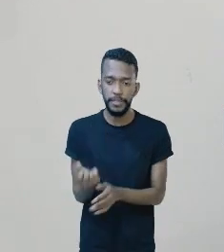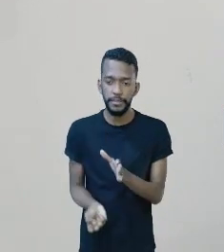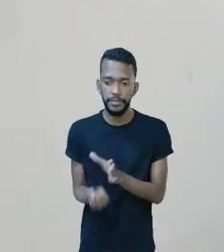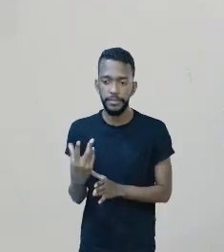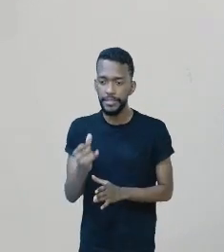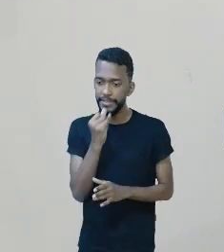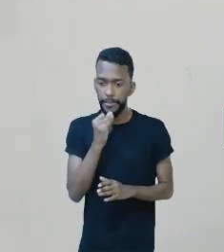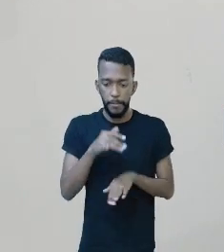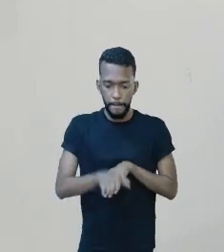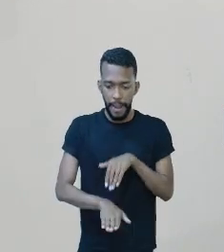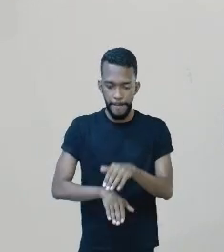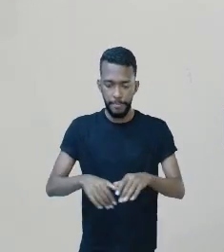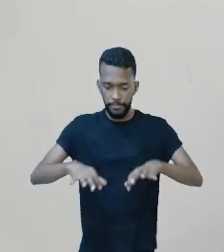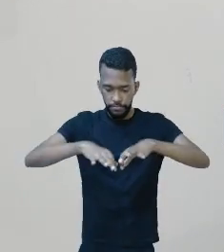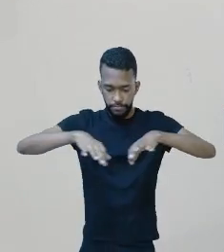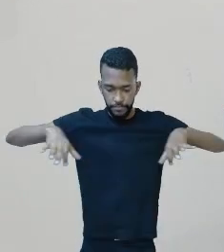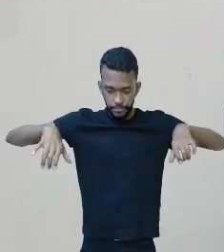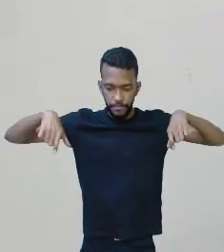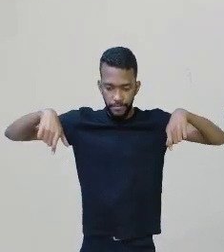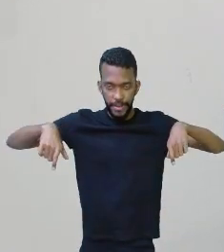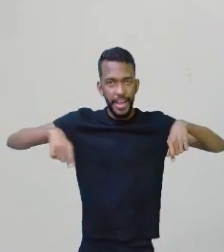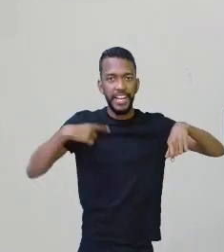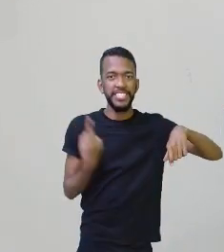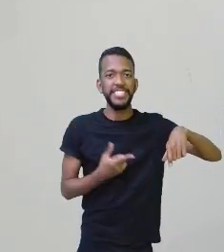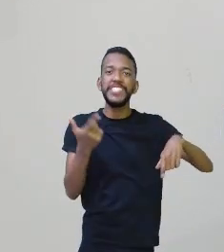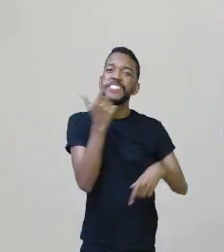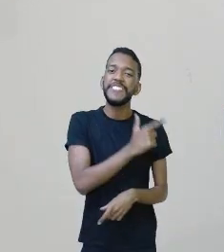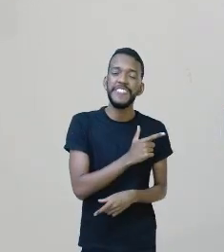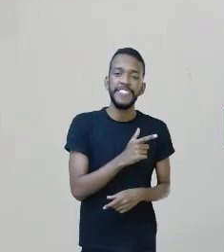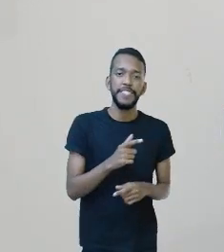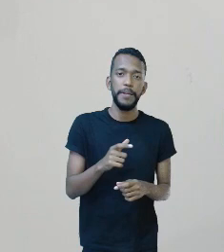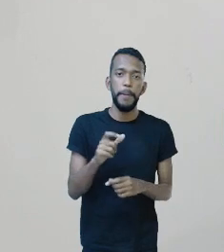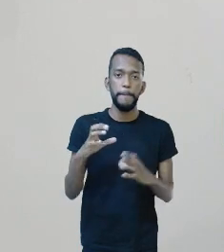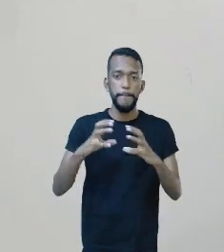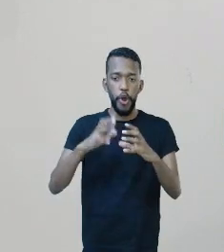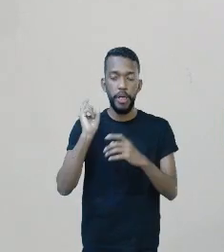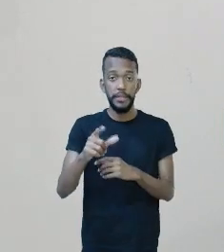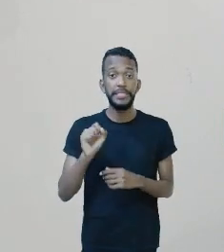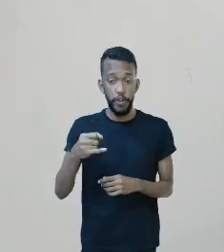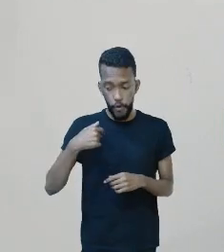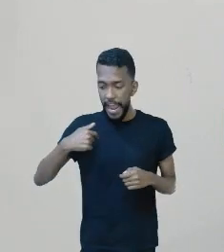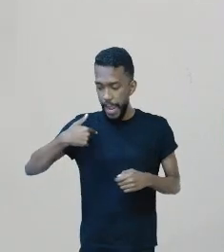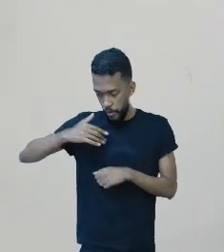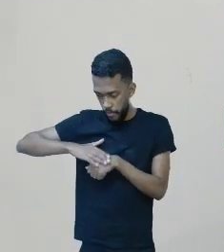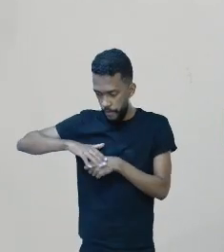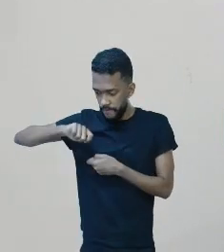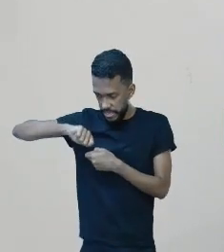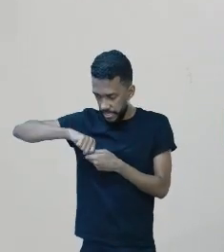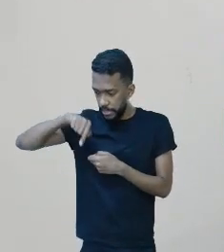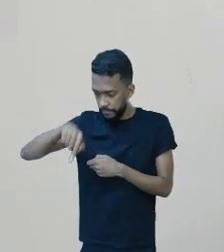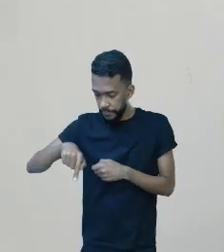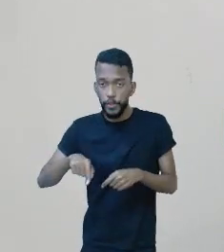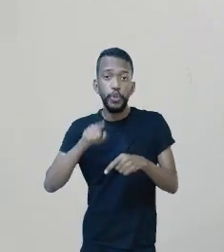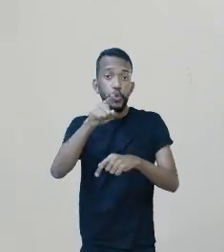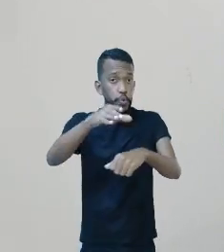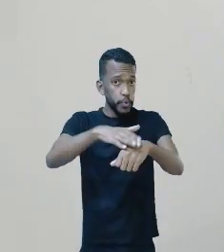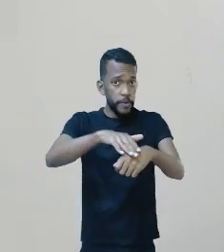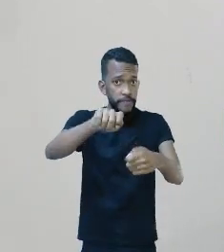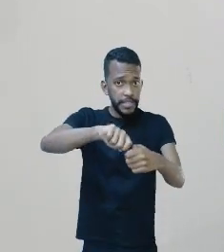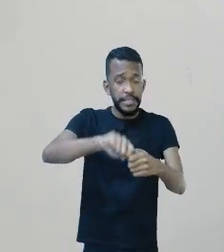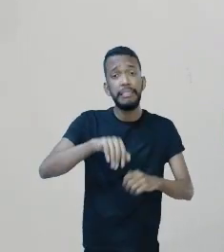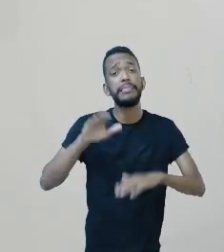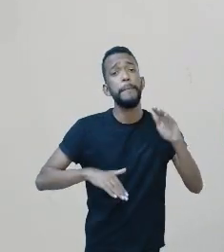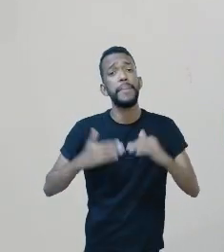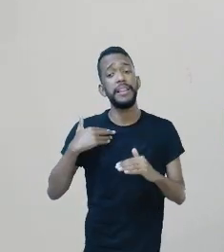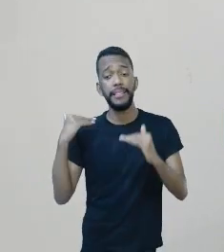para a gente jogar bola, por exemplo, e você, daí da sua casa, fosse fazer a outra, isso depende do nosso